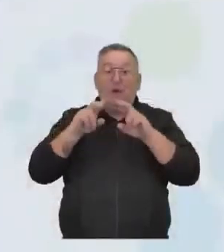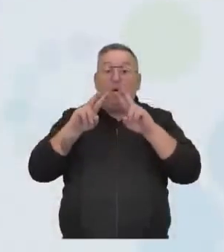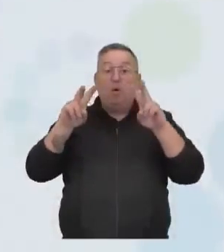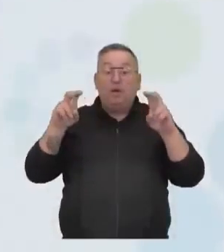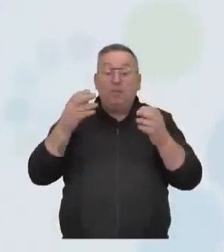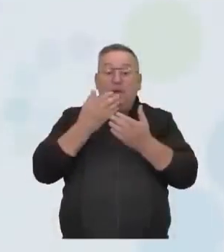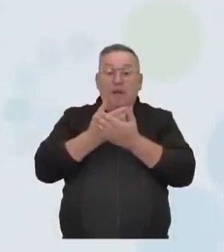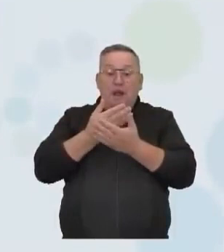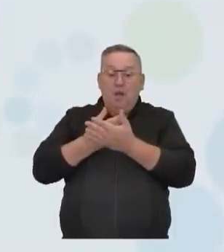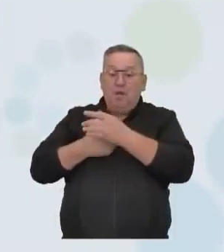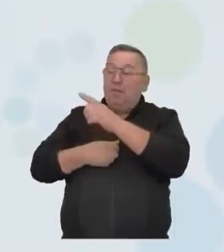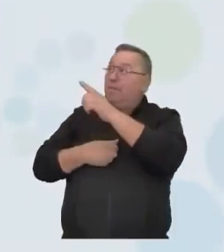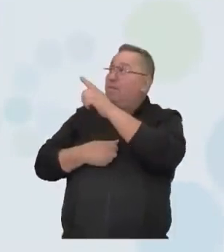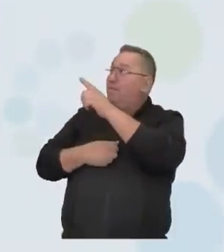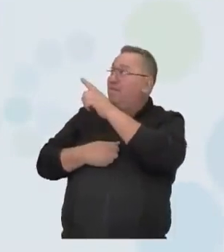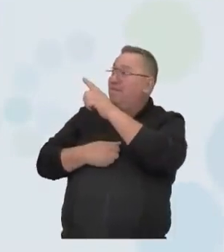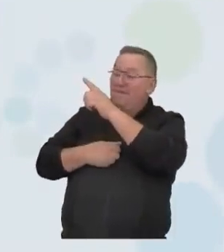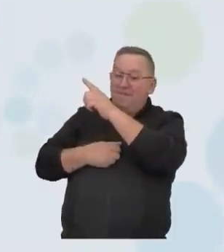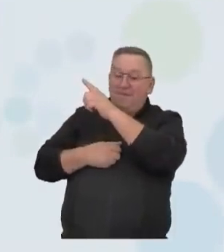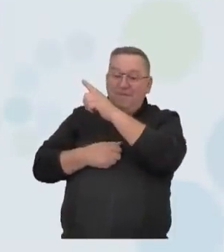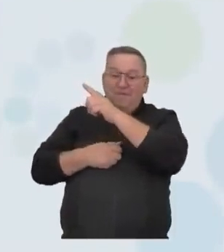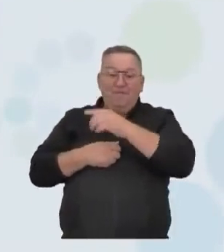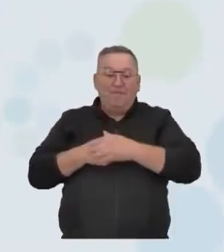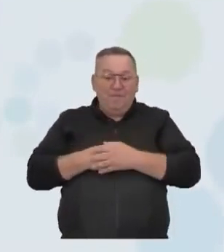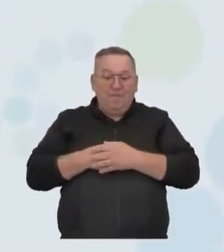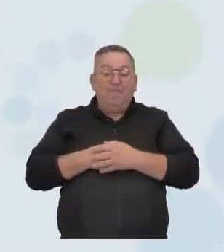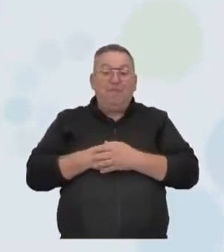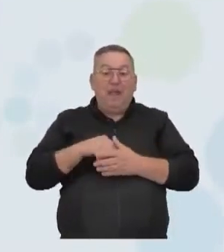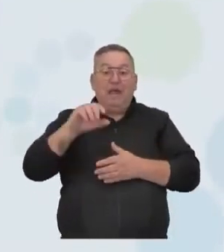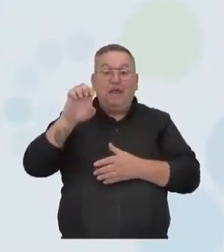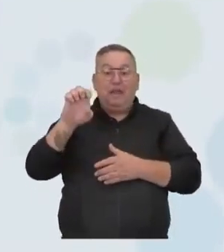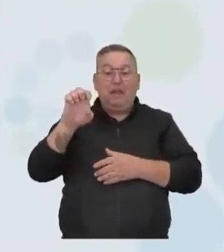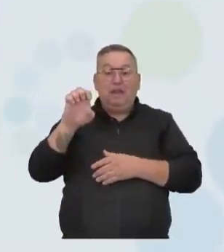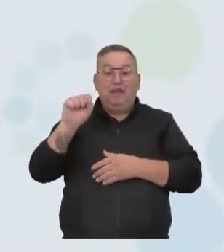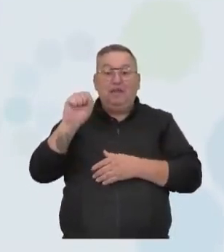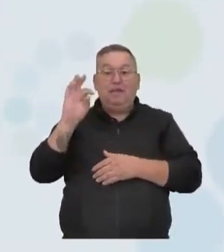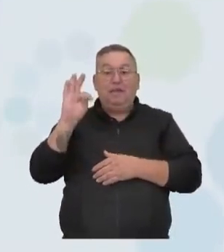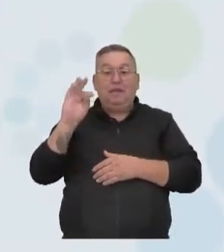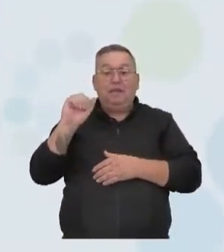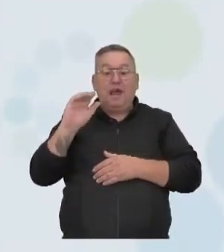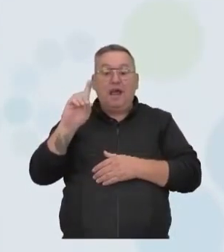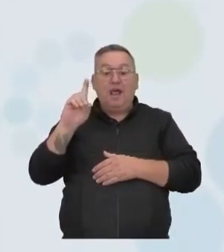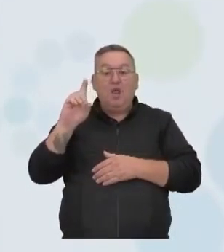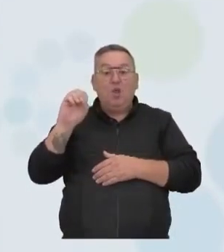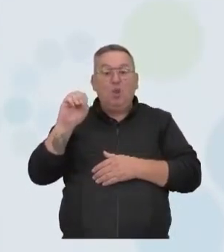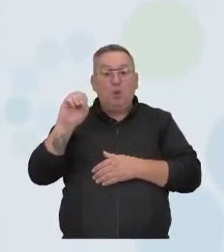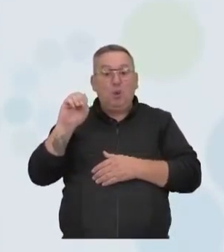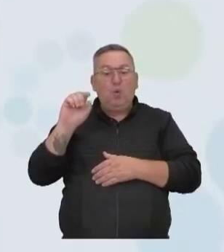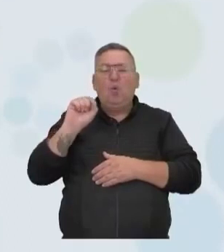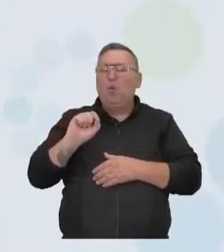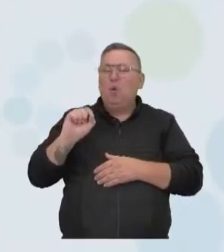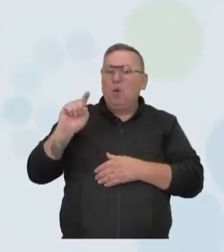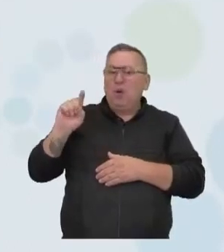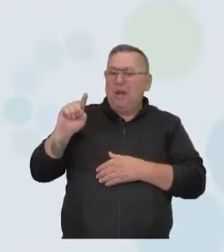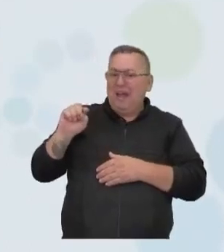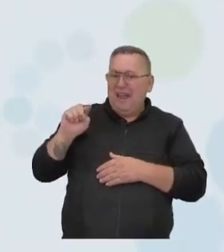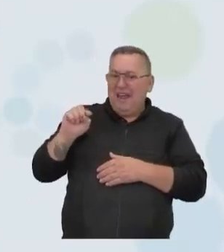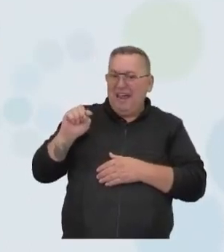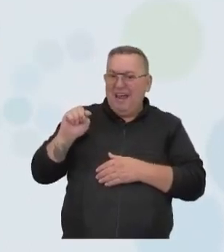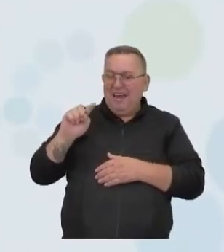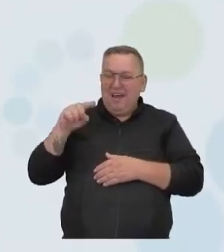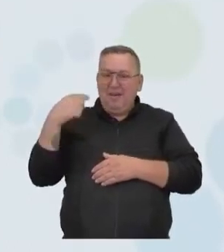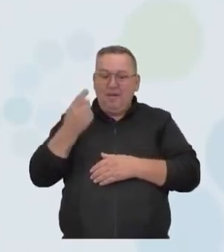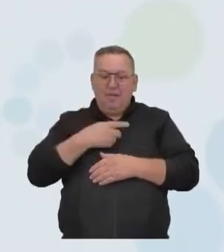aula, o objeto do conhecimento, que é Estado, e aí estabilidade. A habilidade será lida ao final. Então, nós vamos falar um